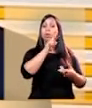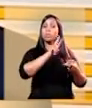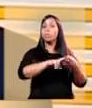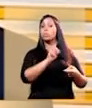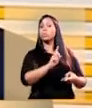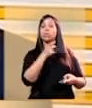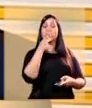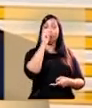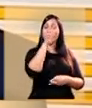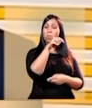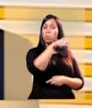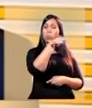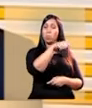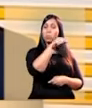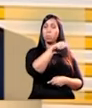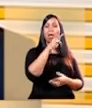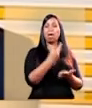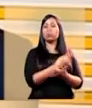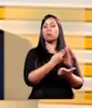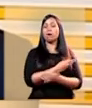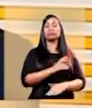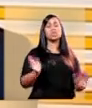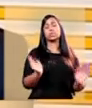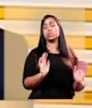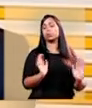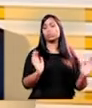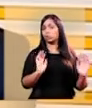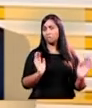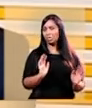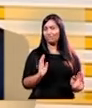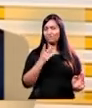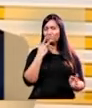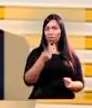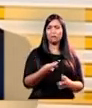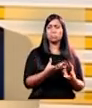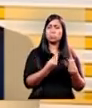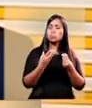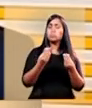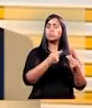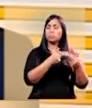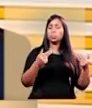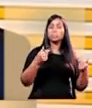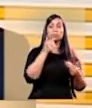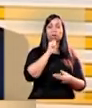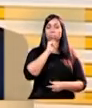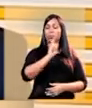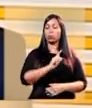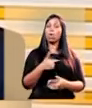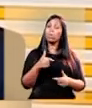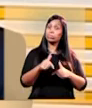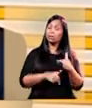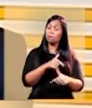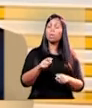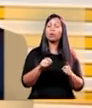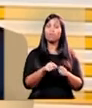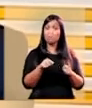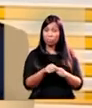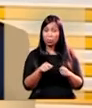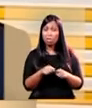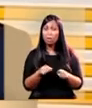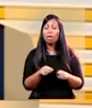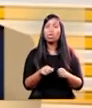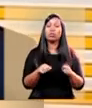Nós não vamos ficar culpando essa mãe que manifesta isso. Não está lá ninguém para ficar culpando, trazendo rótulos para essa mãe. Ao contrário, é um trabalho